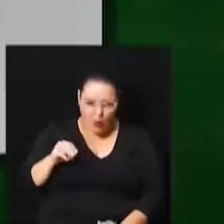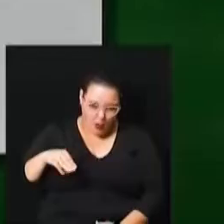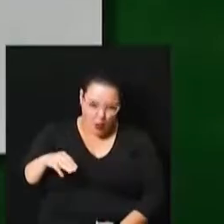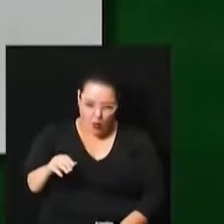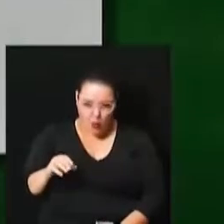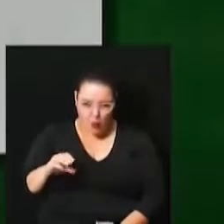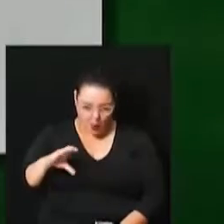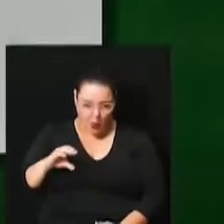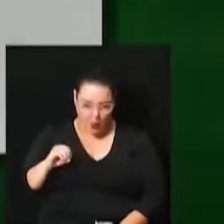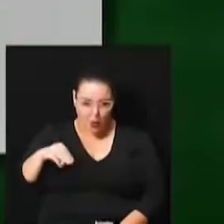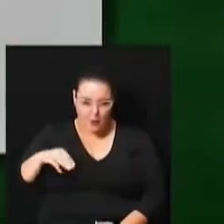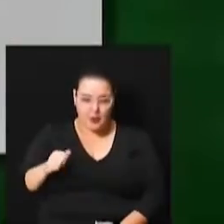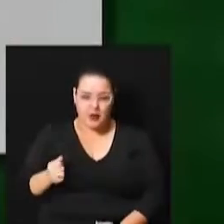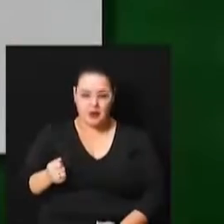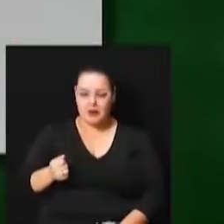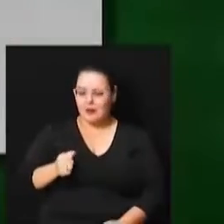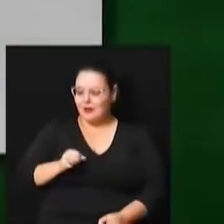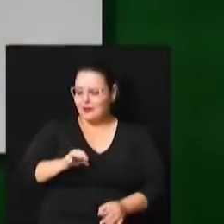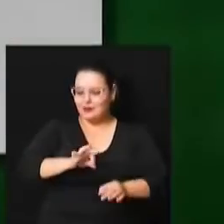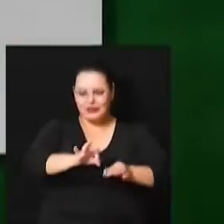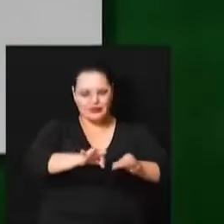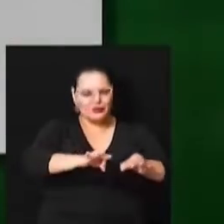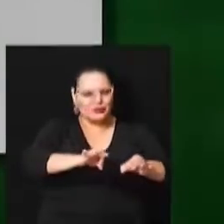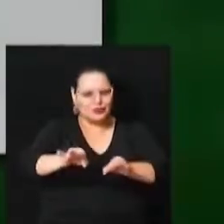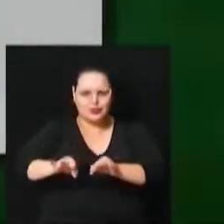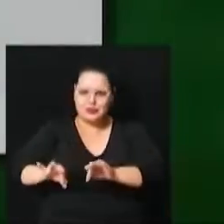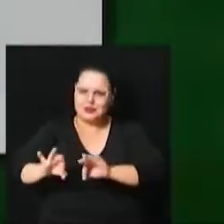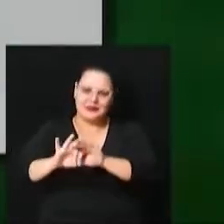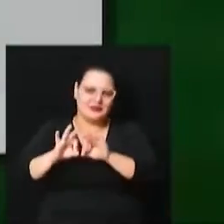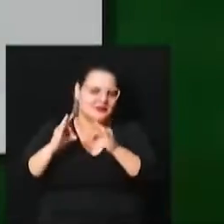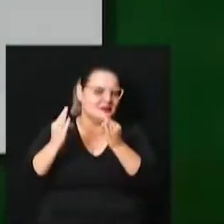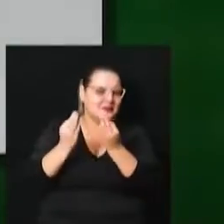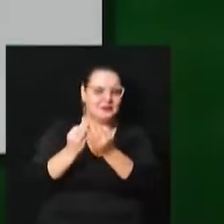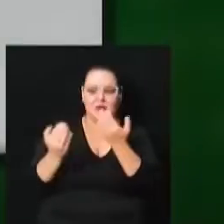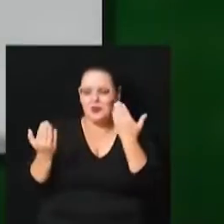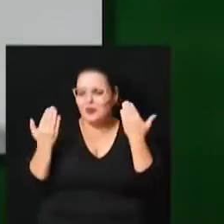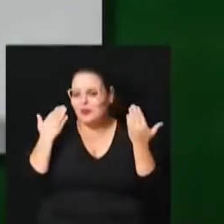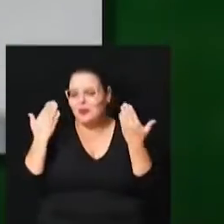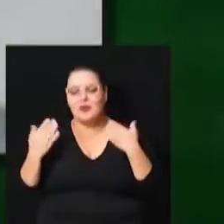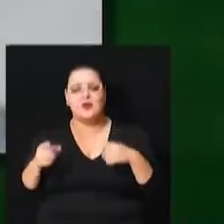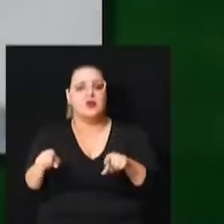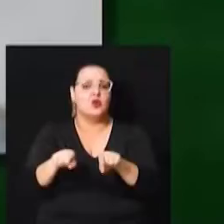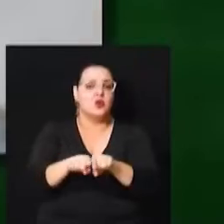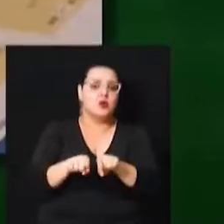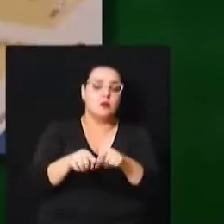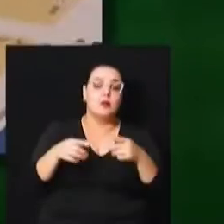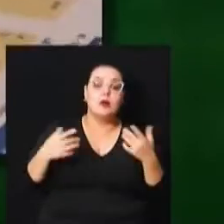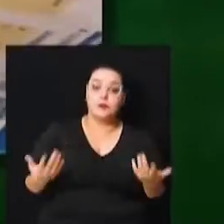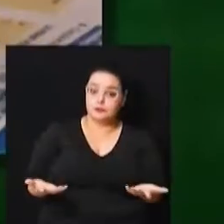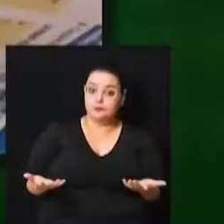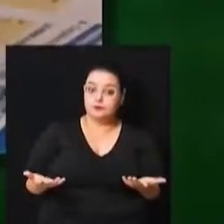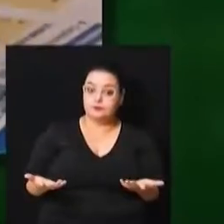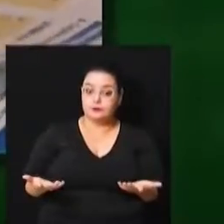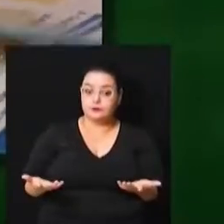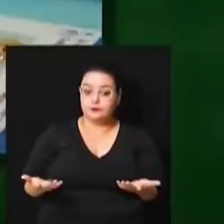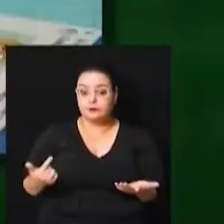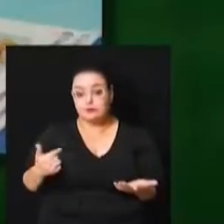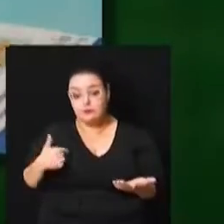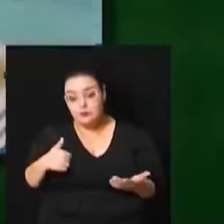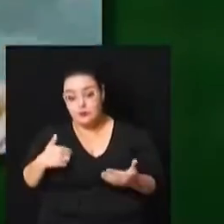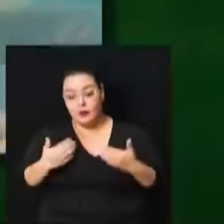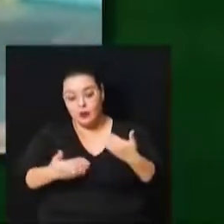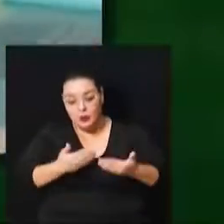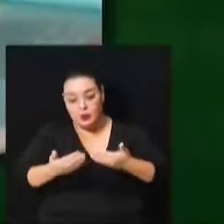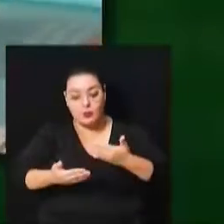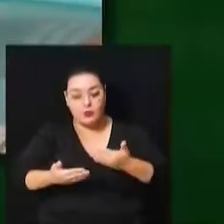toda a minha família, né? Com toda a nossa organização, mexeu muito com o nosso psicológico também. E aí, como eu estava numa